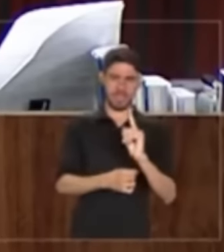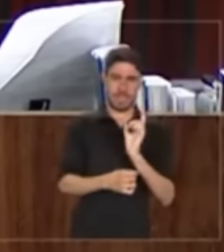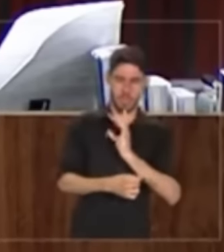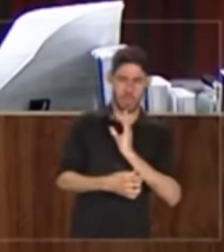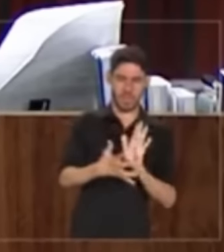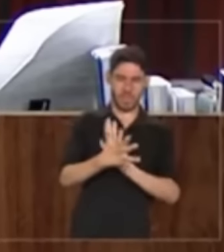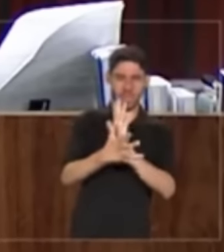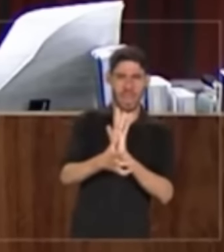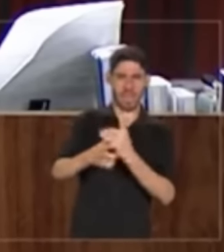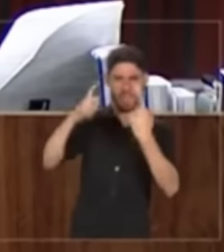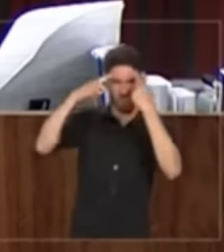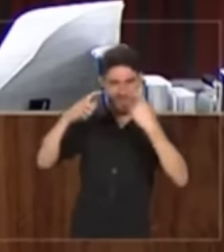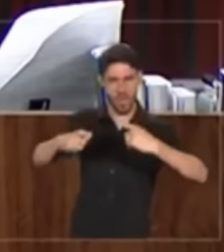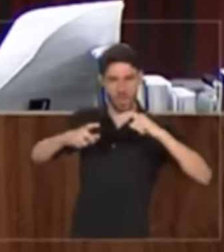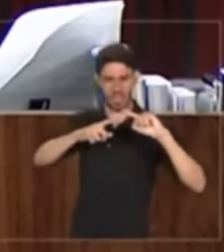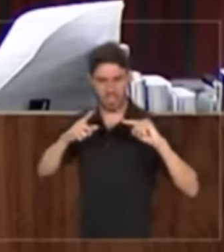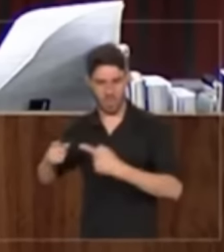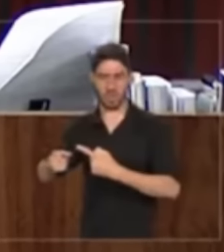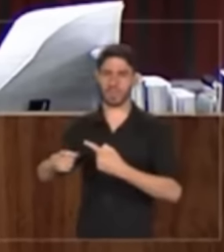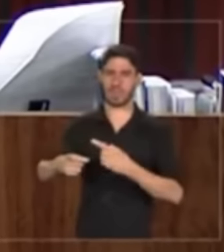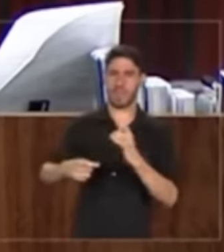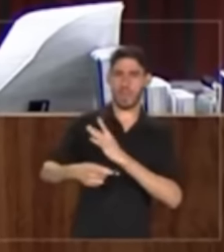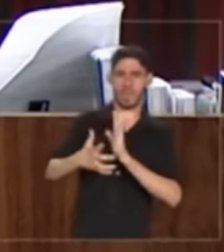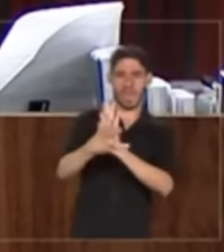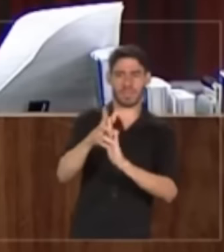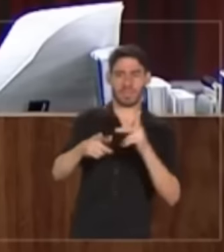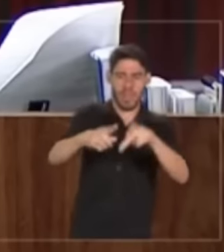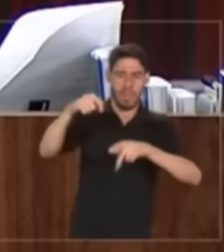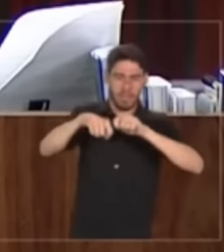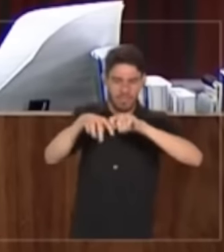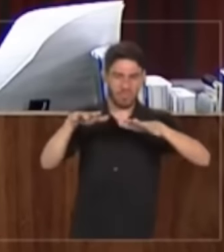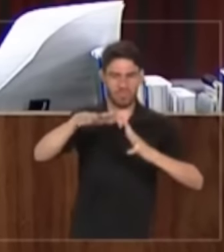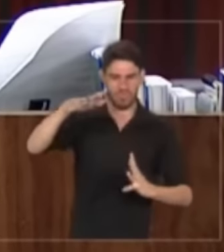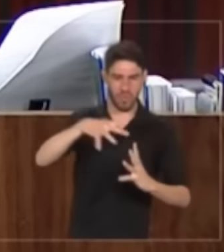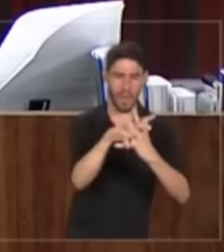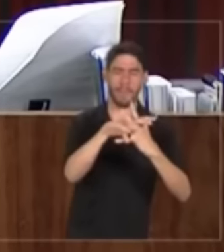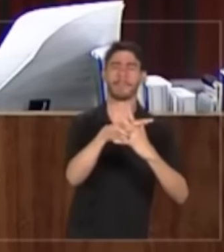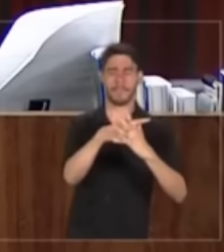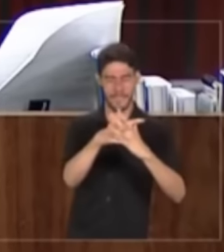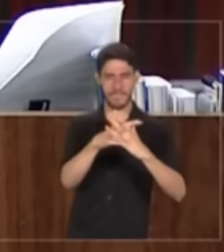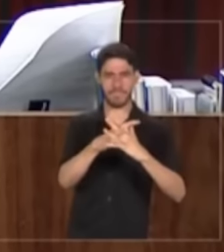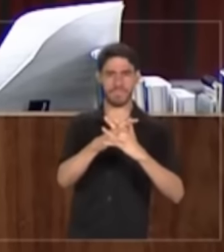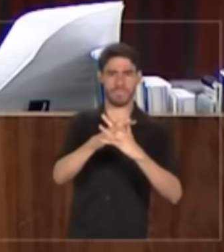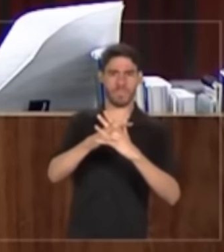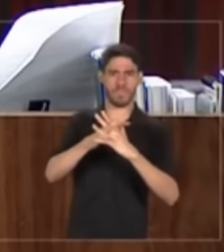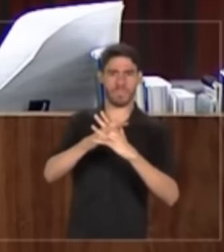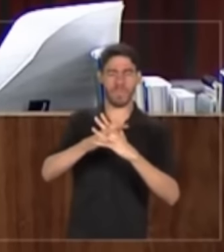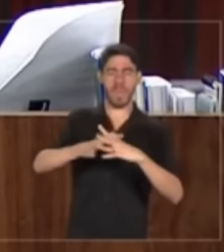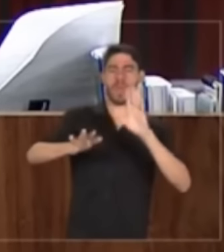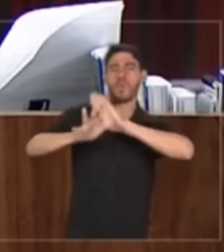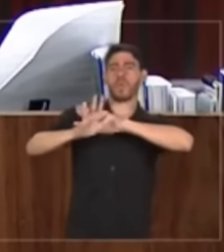agressões não se acovarda mediante populistas extremistas que se escondem atrás do